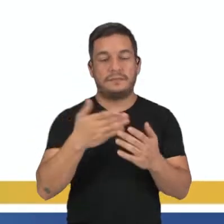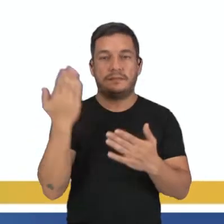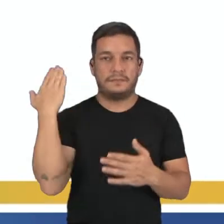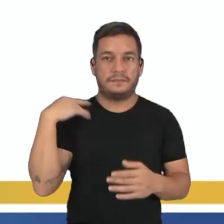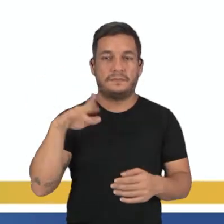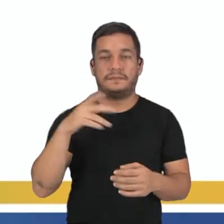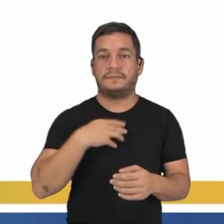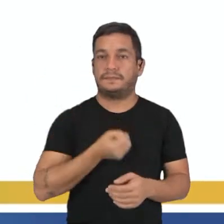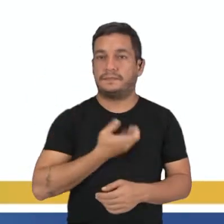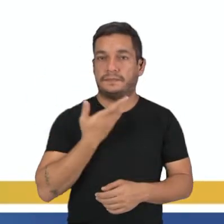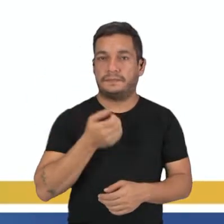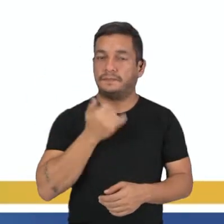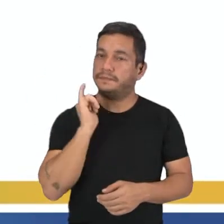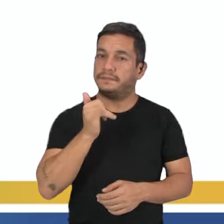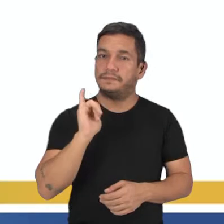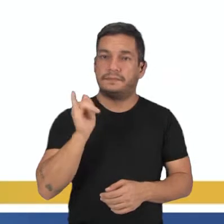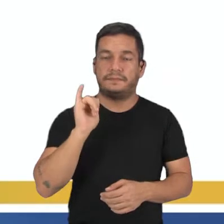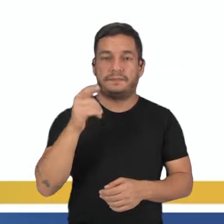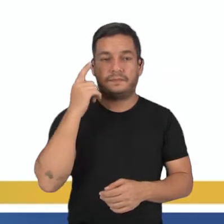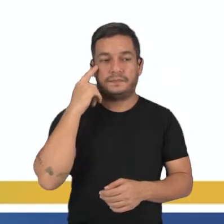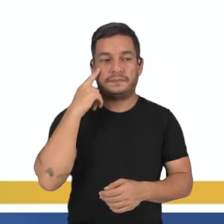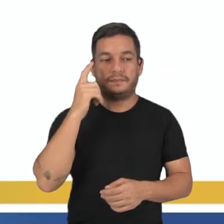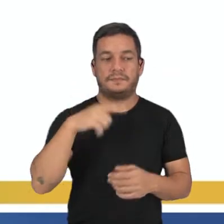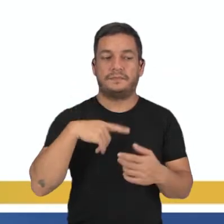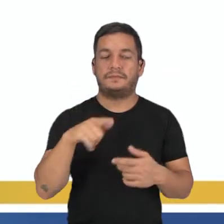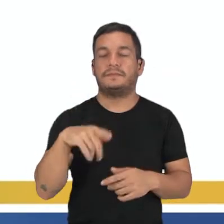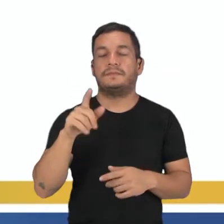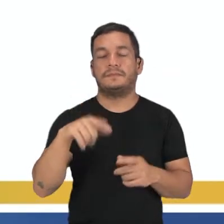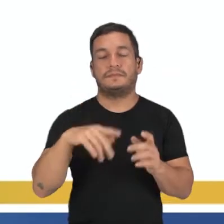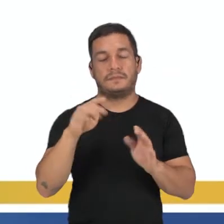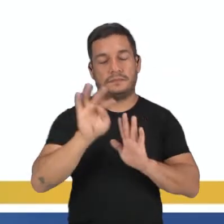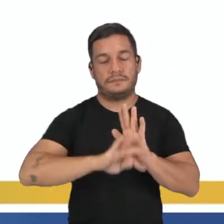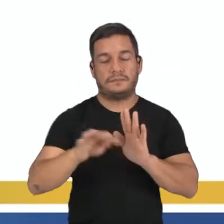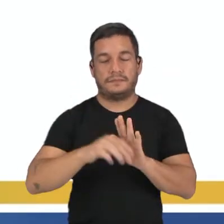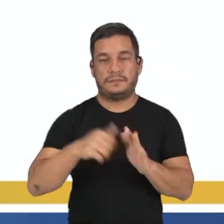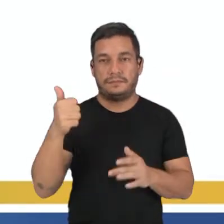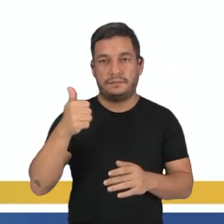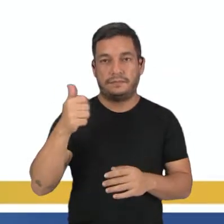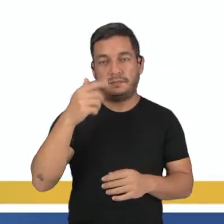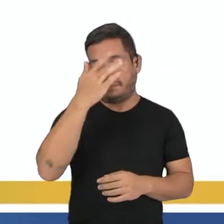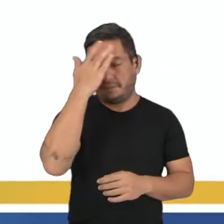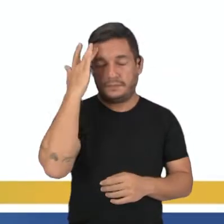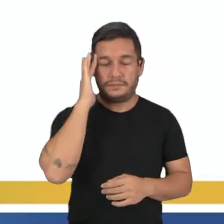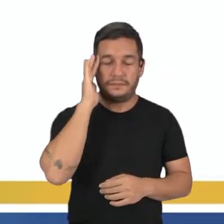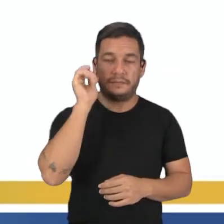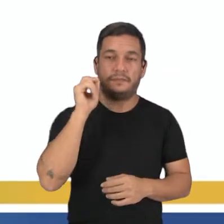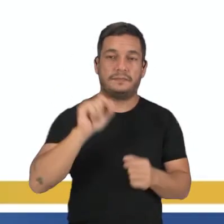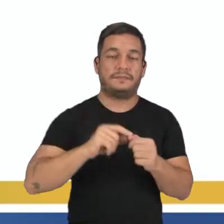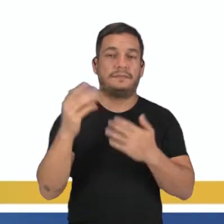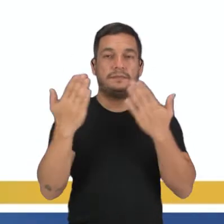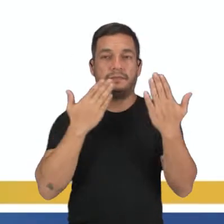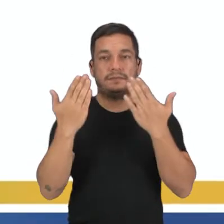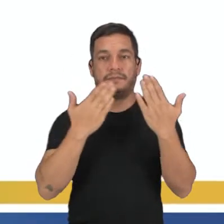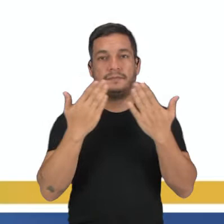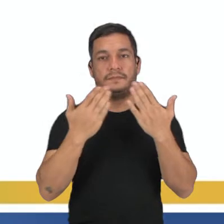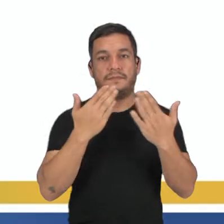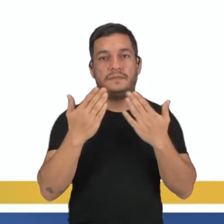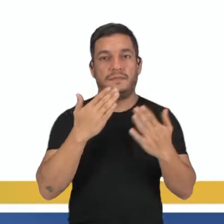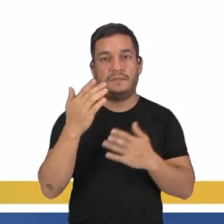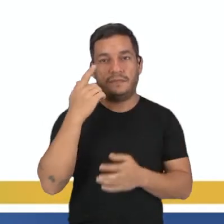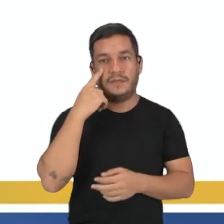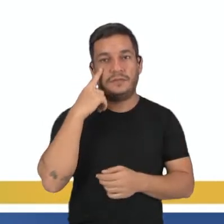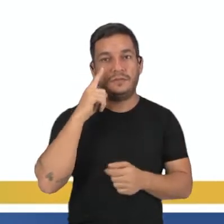narrador é um texto escrito em primeira pessoa que evoca o passado fazendo comparação entre o